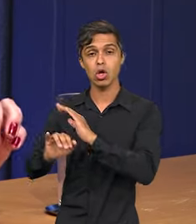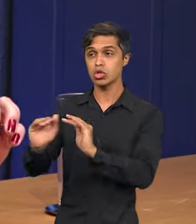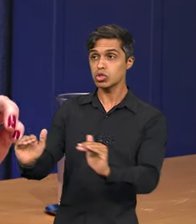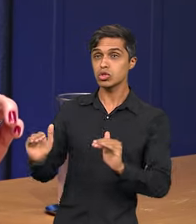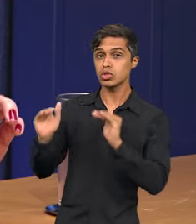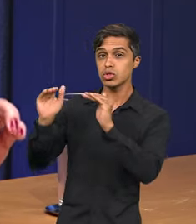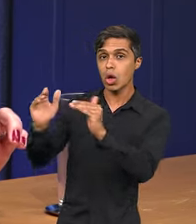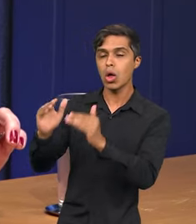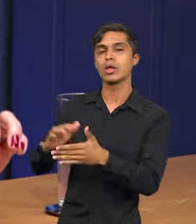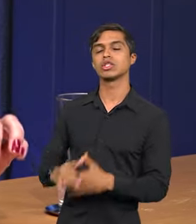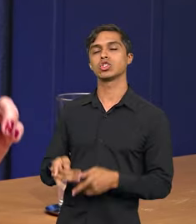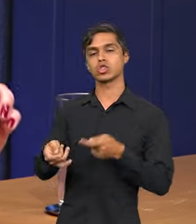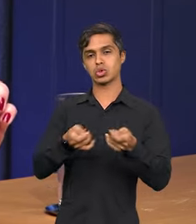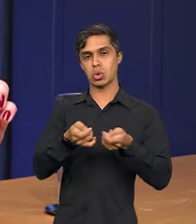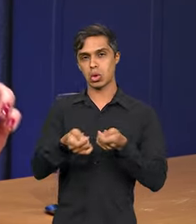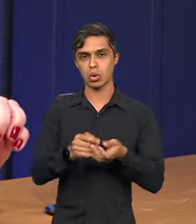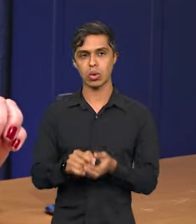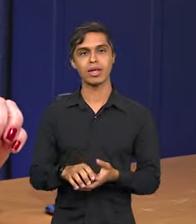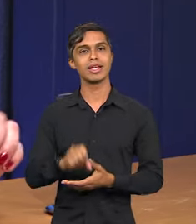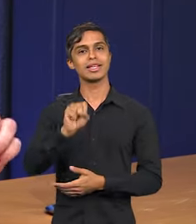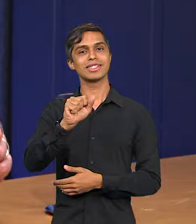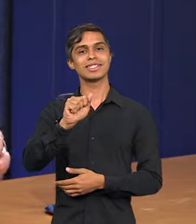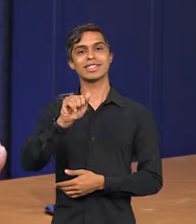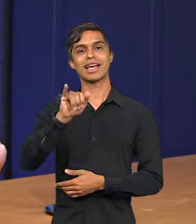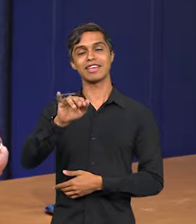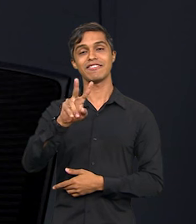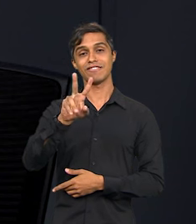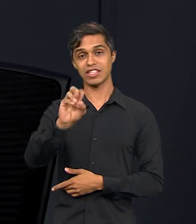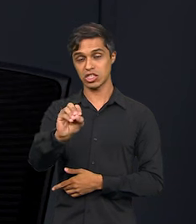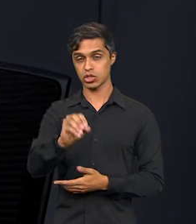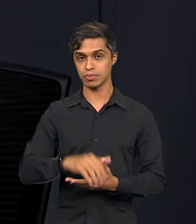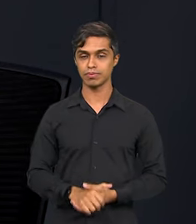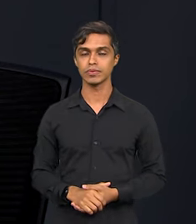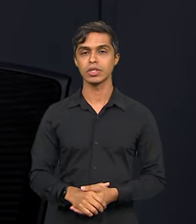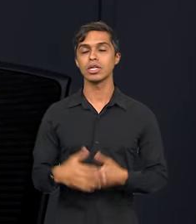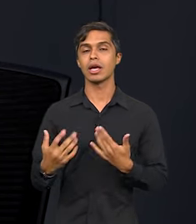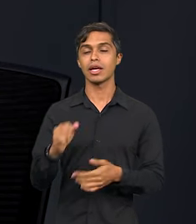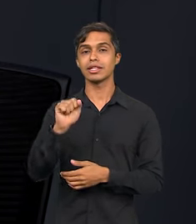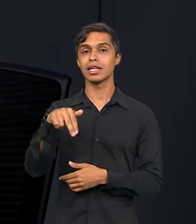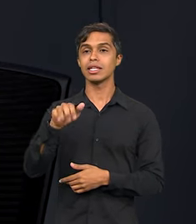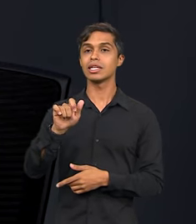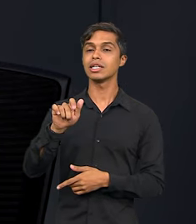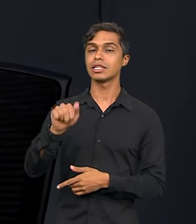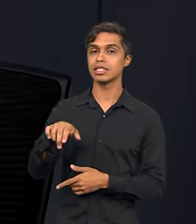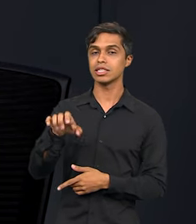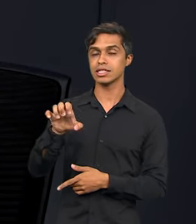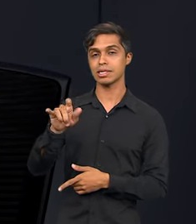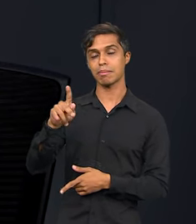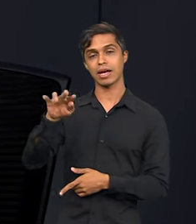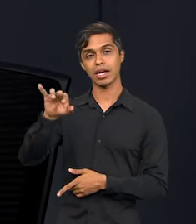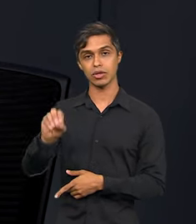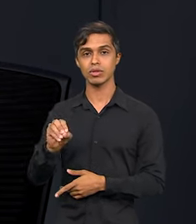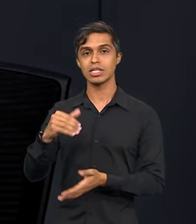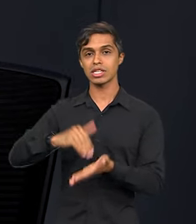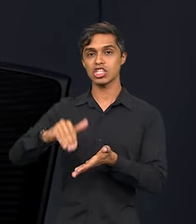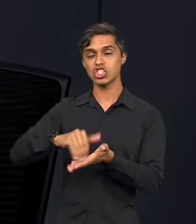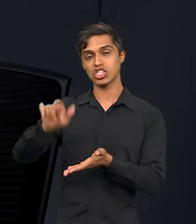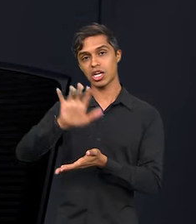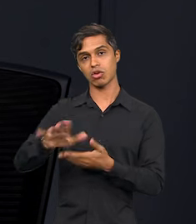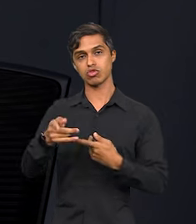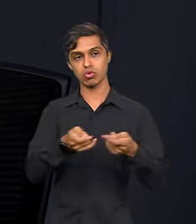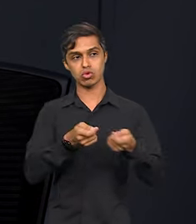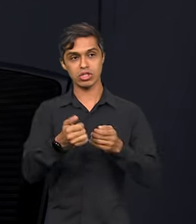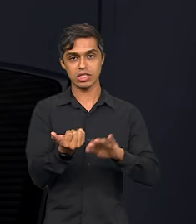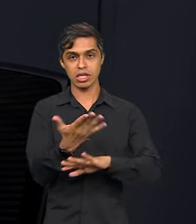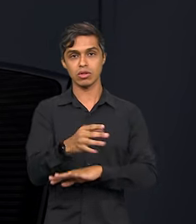superiores de controle o sai2 Ana Paula Sampaio secretária Geral de controle externo do